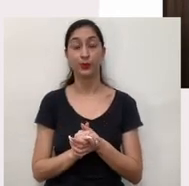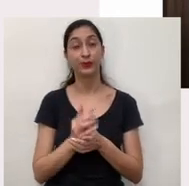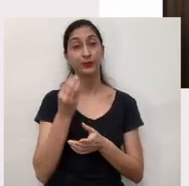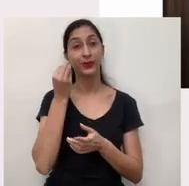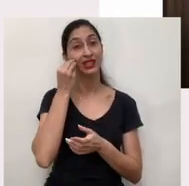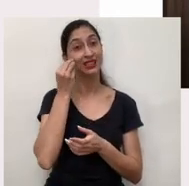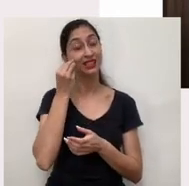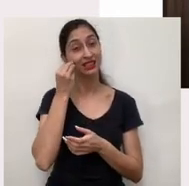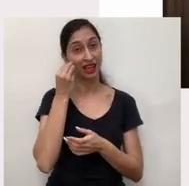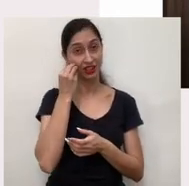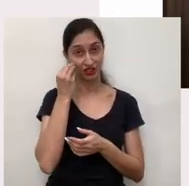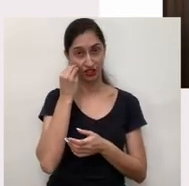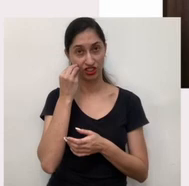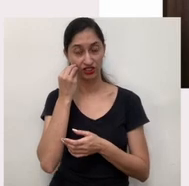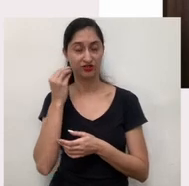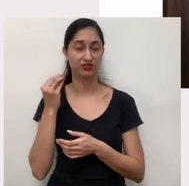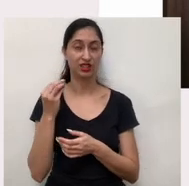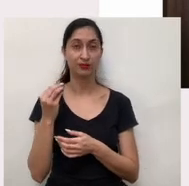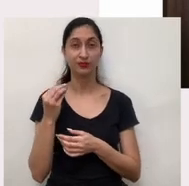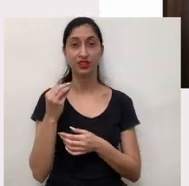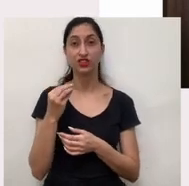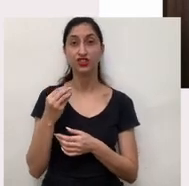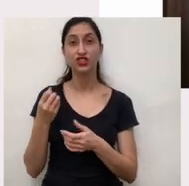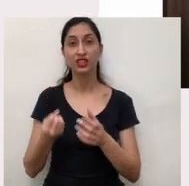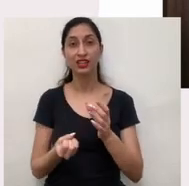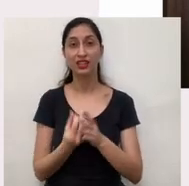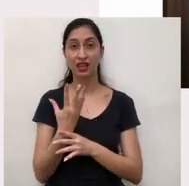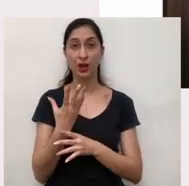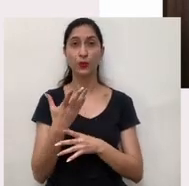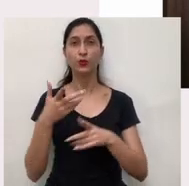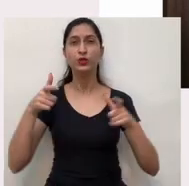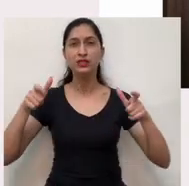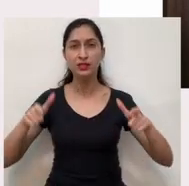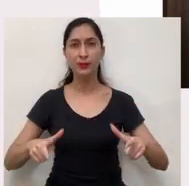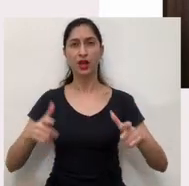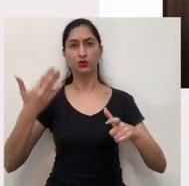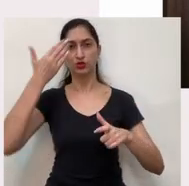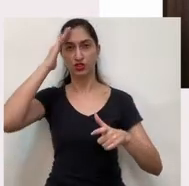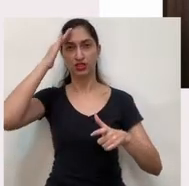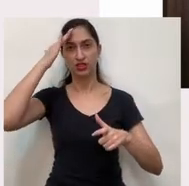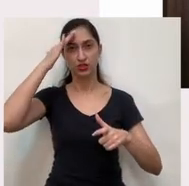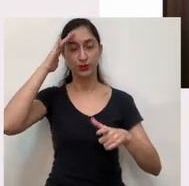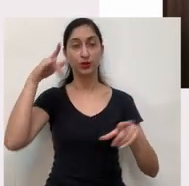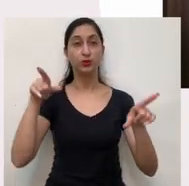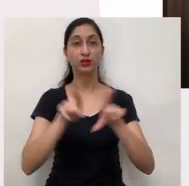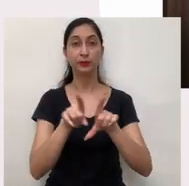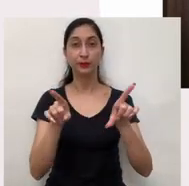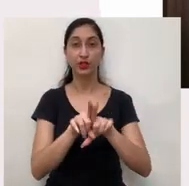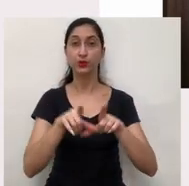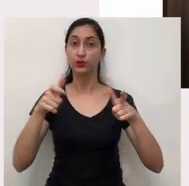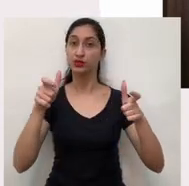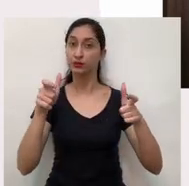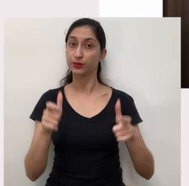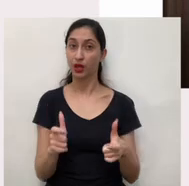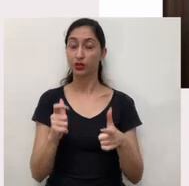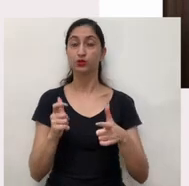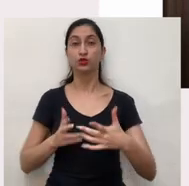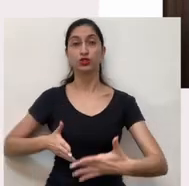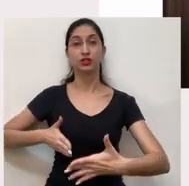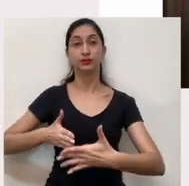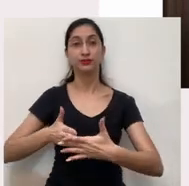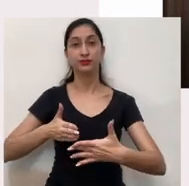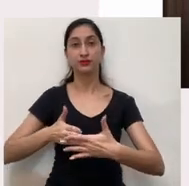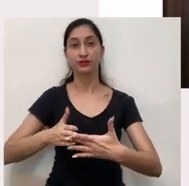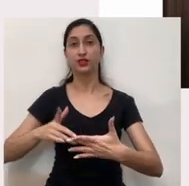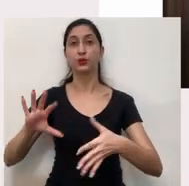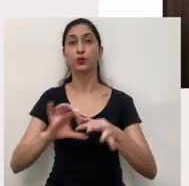criar um lugar de compreensão para ele, que também é um lugar de fronteira interdisciplinar, que conecta